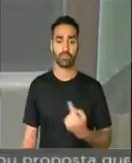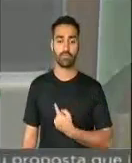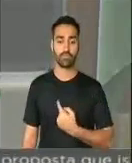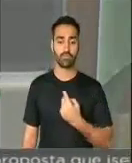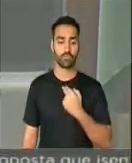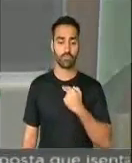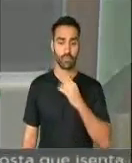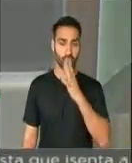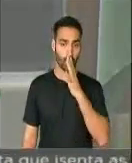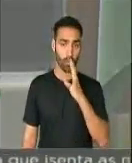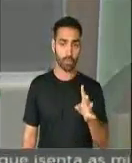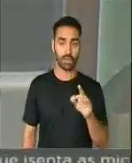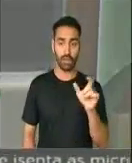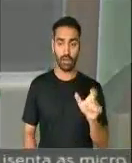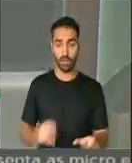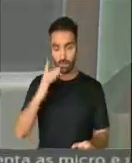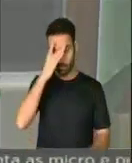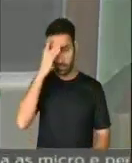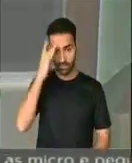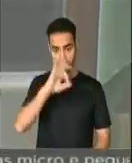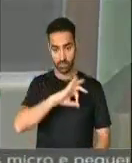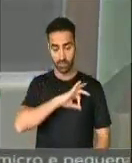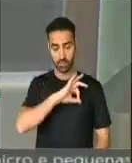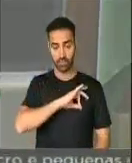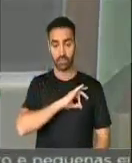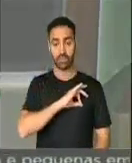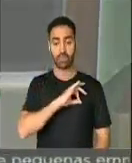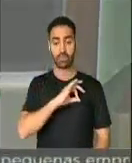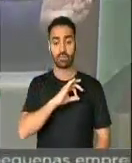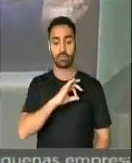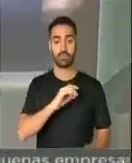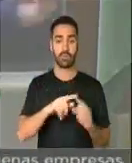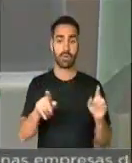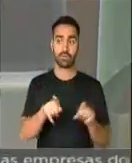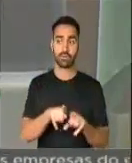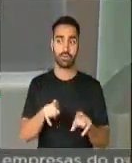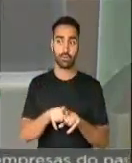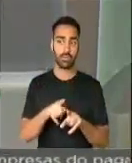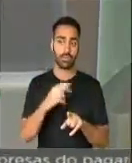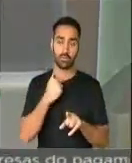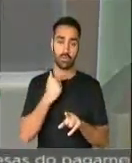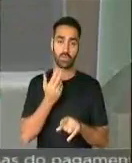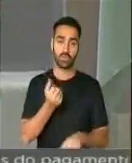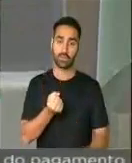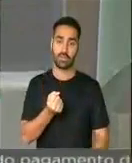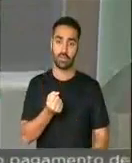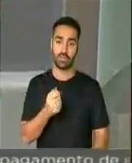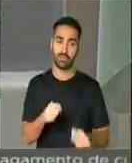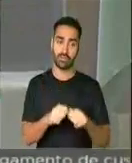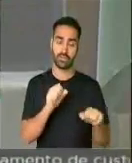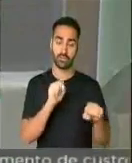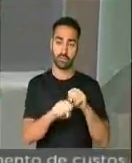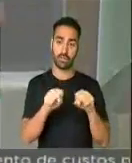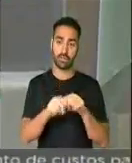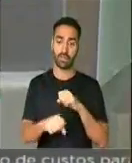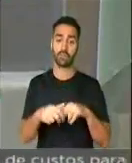alguma, condenar nenhum policial e, ao mesmo tempo, não podemos justificar qualquer tipo de massacre.